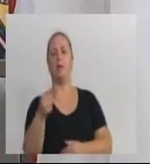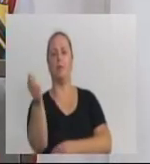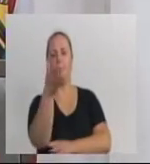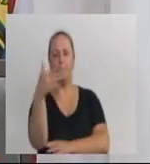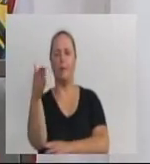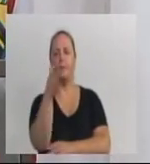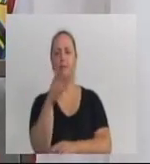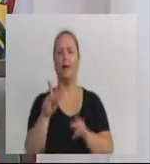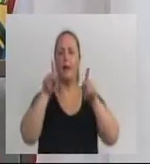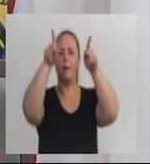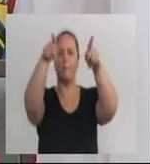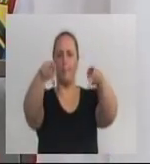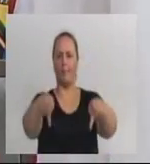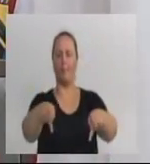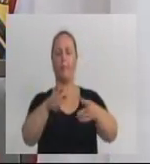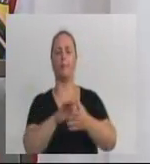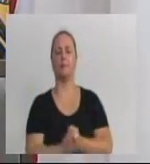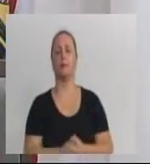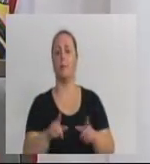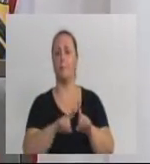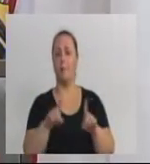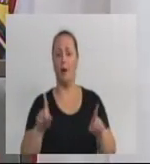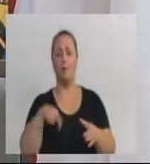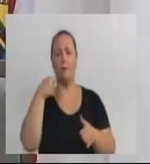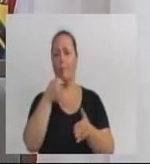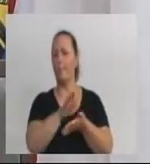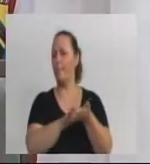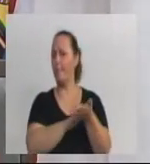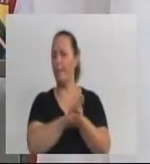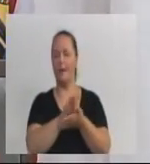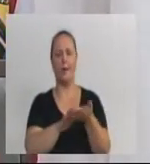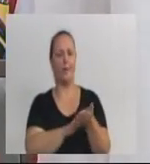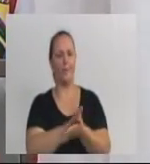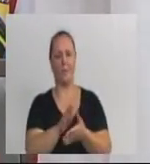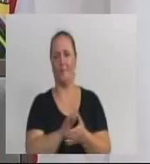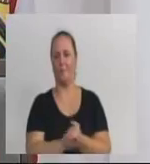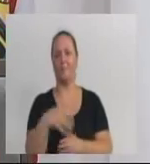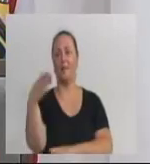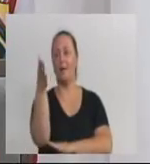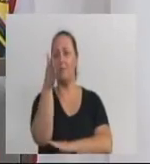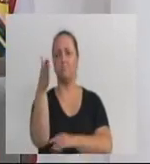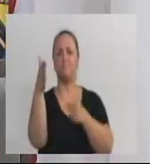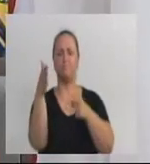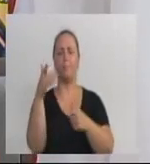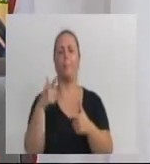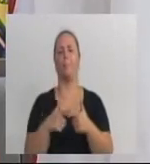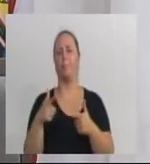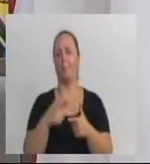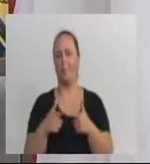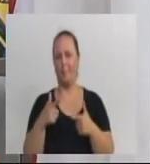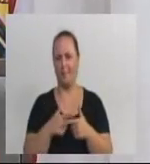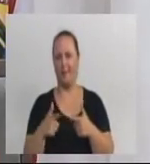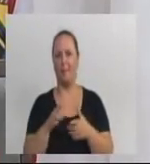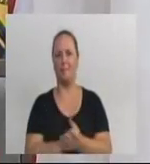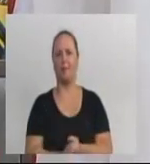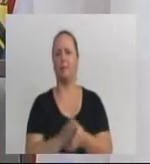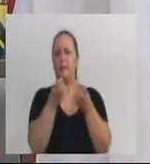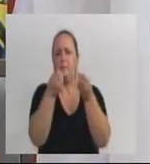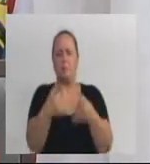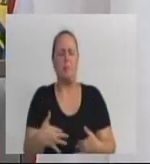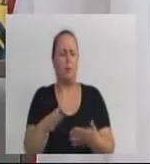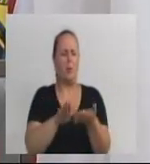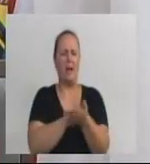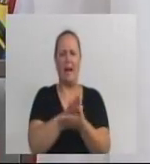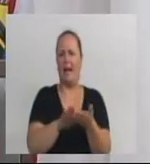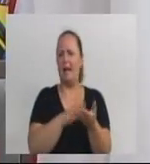bandeira. Não é verdade? A bandeira deu problema, não veio com as especificações da compra, né? Conforme